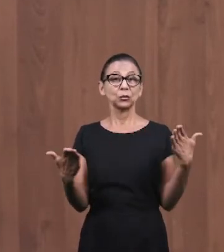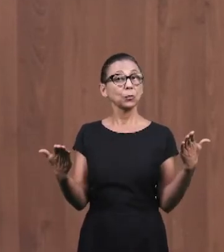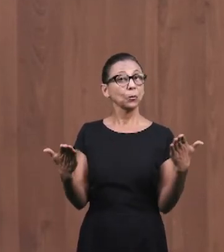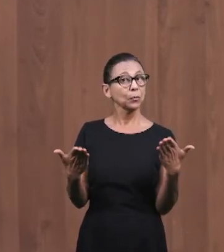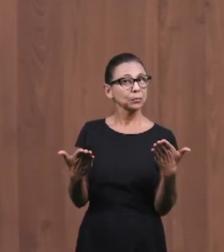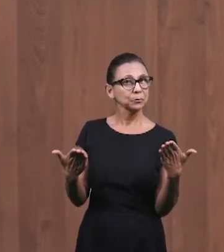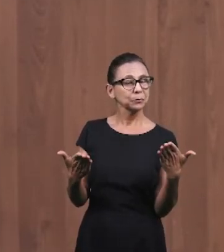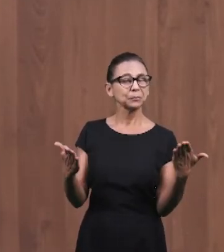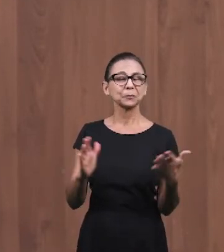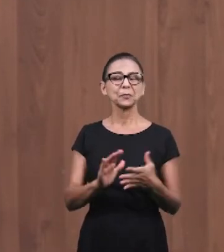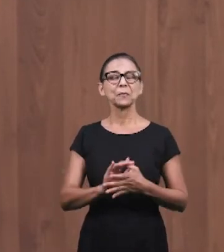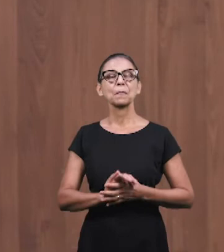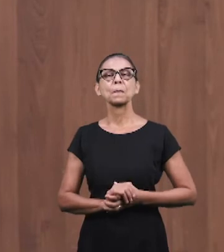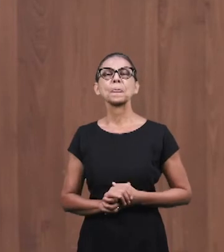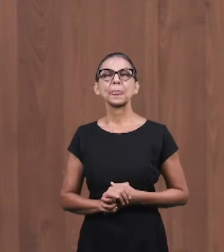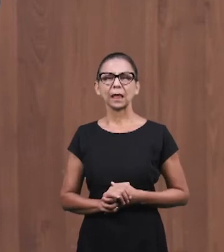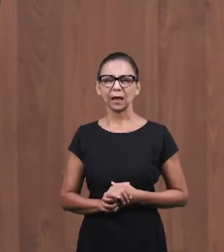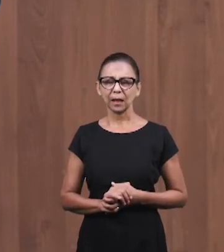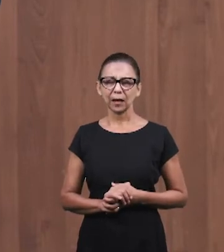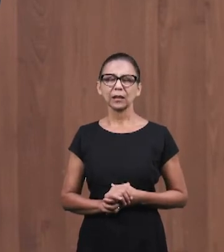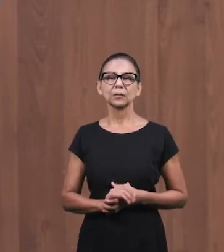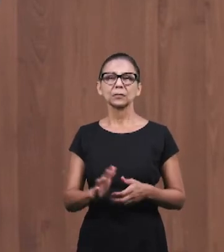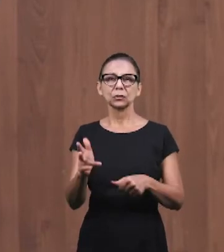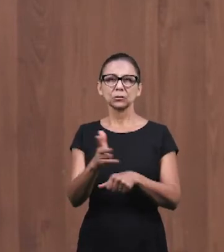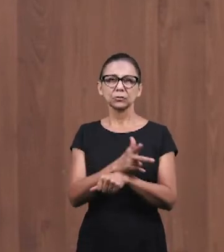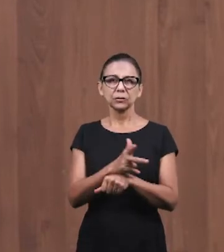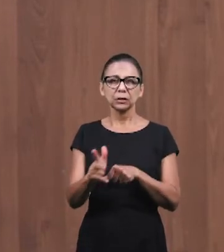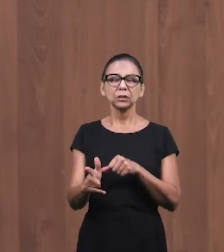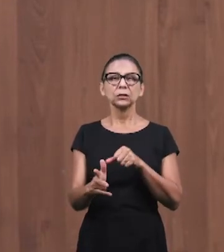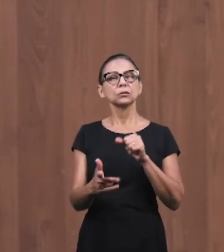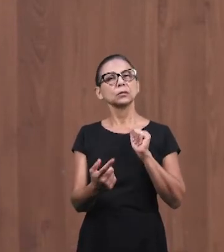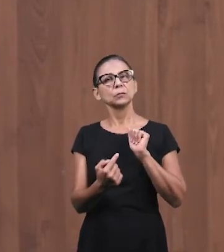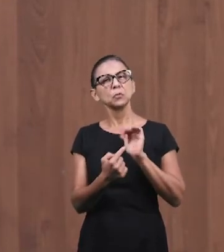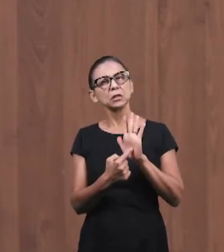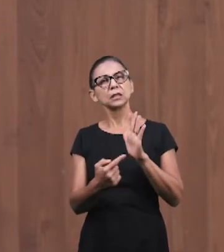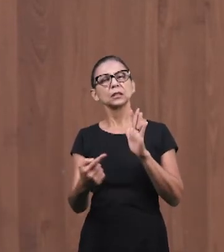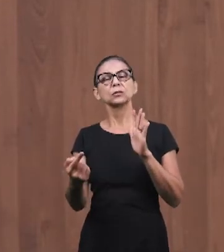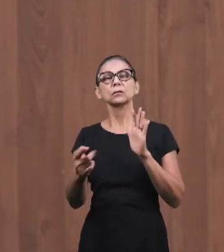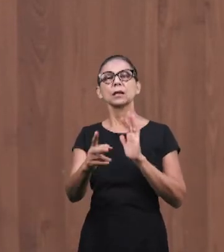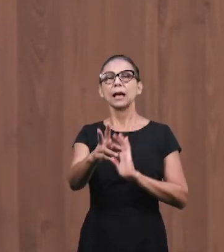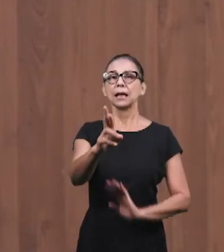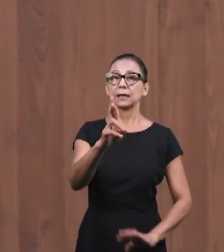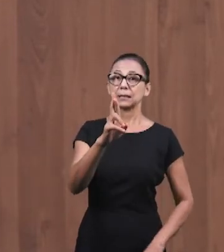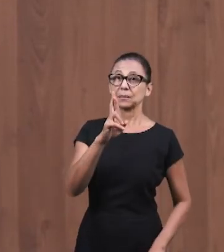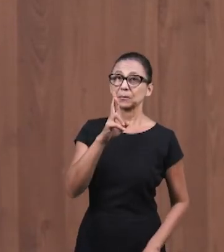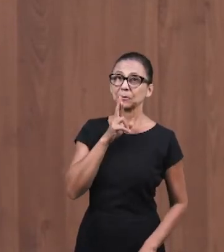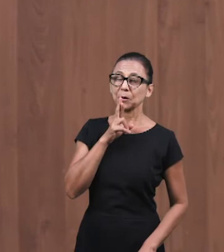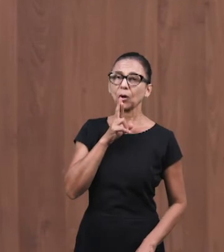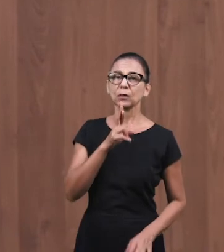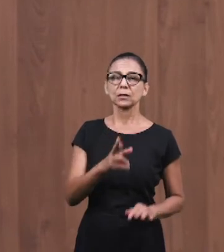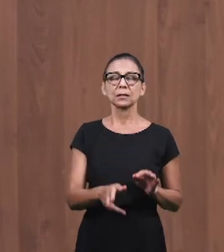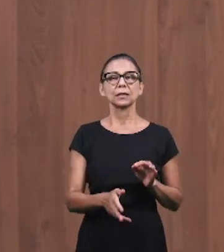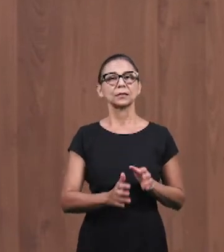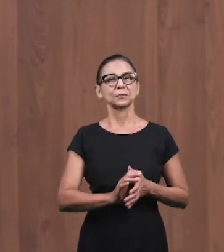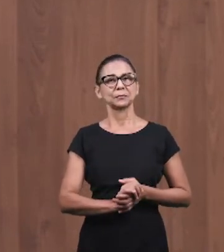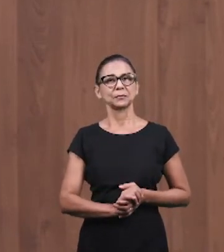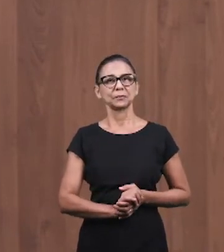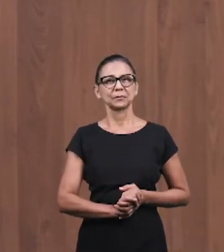de hoje, quando enviaram os seus vídeos dando as informações sobre as respostas que foram